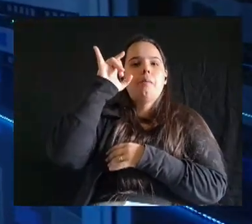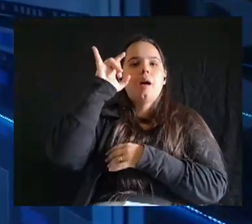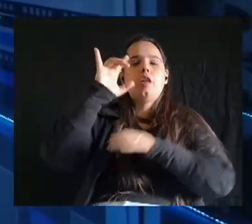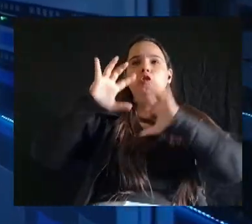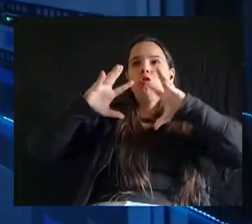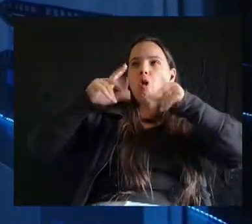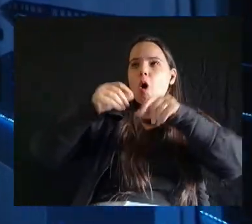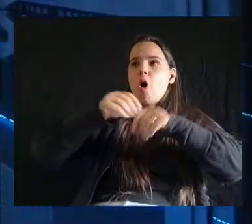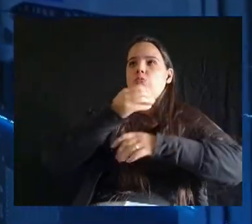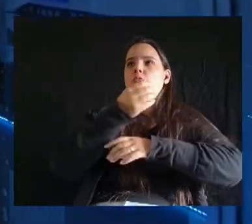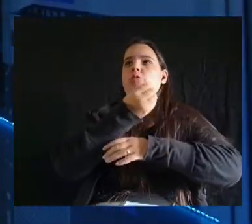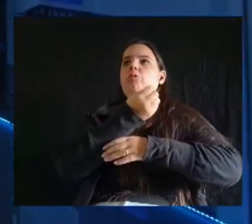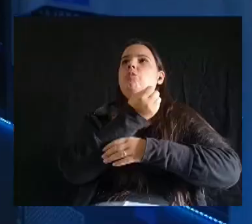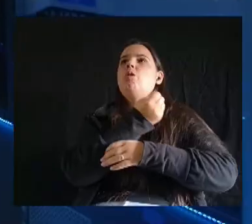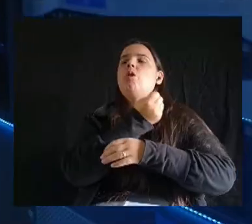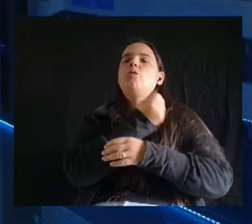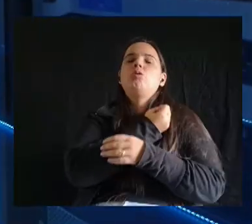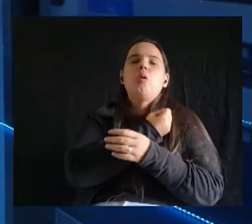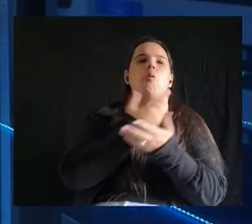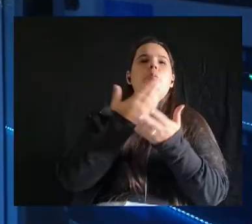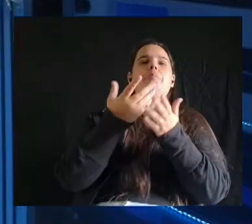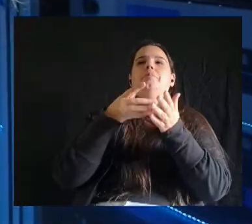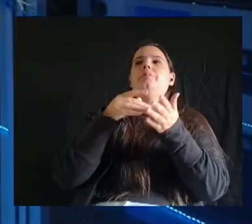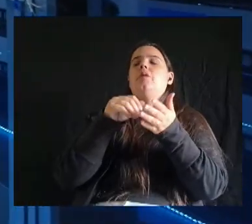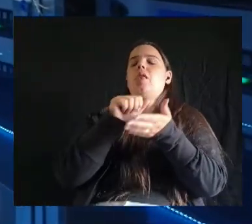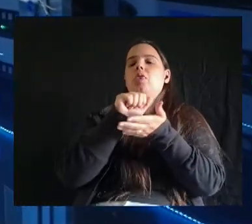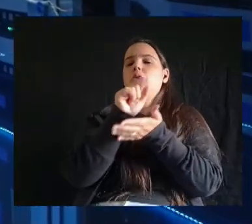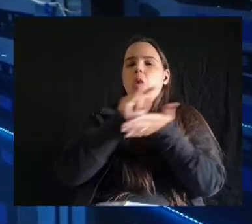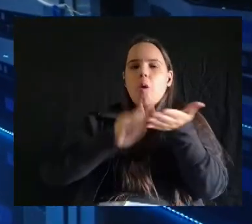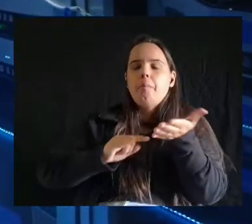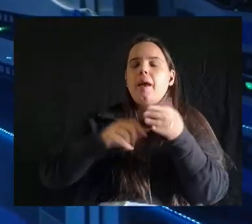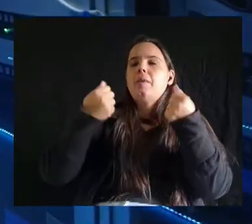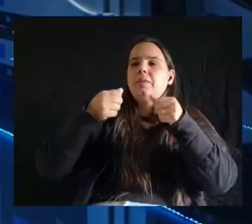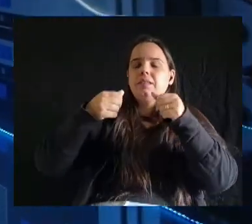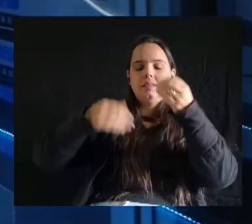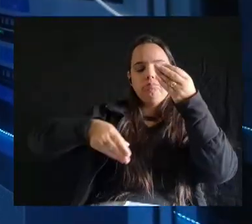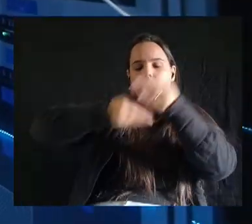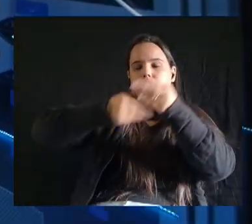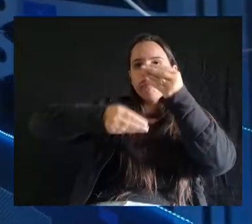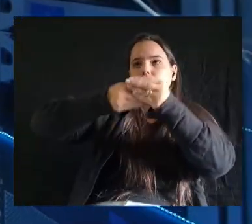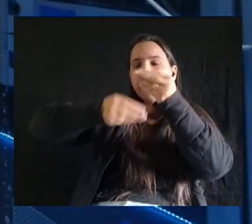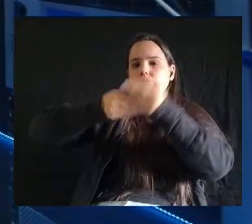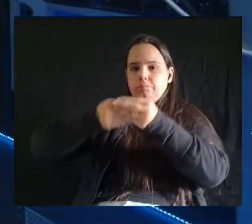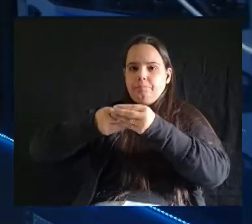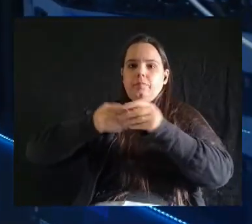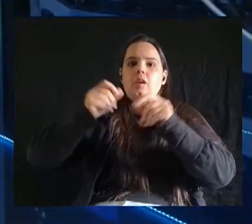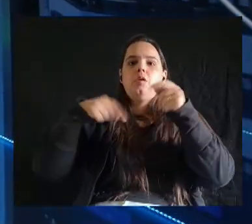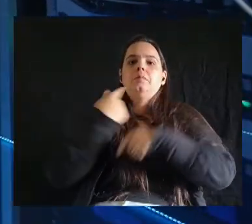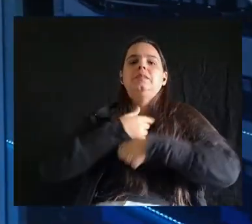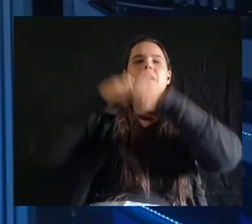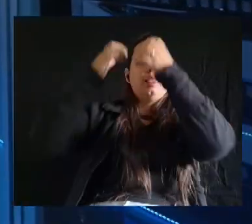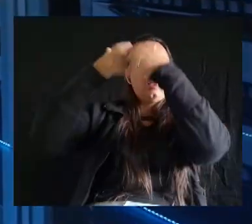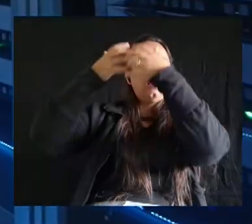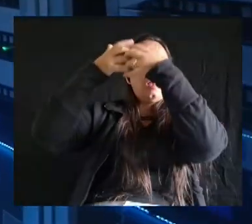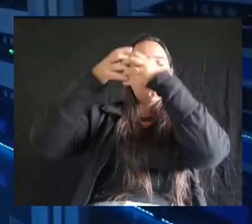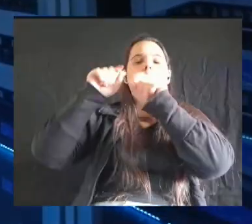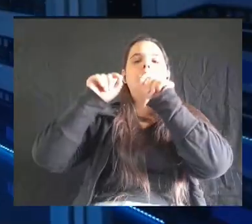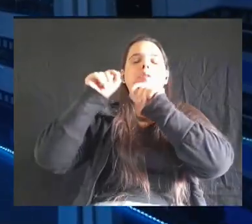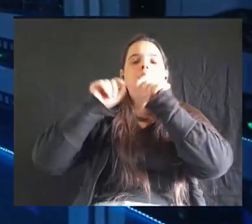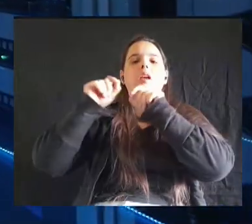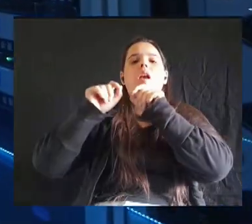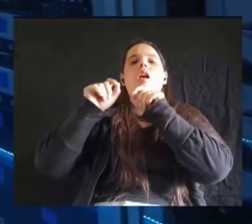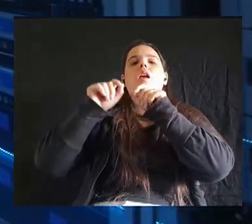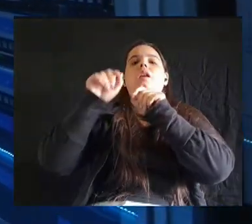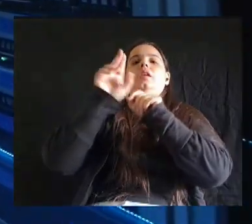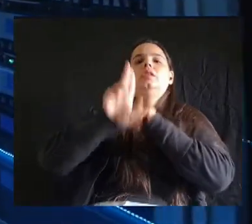que armazena esses dados, a gente chama de data center. A gente pode entender que são os cérebros digitais da nossa atual, né,